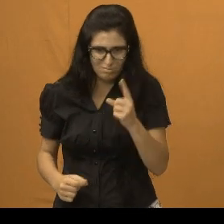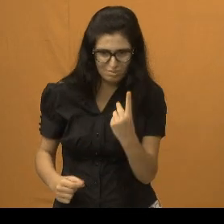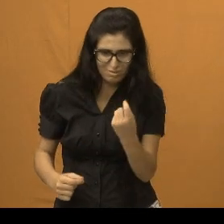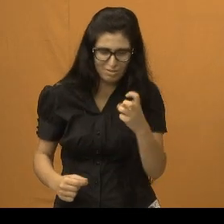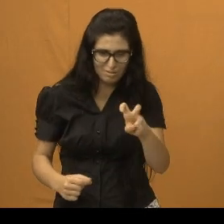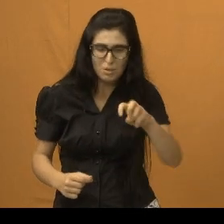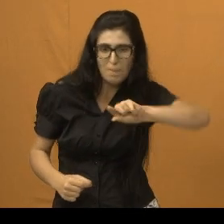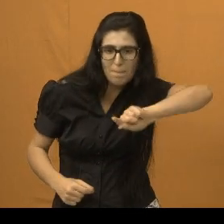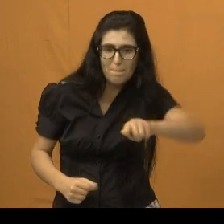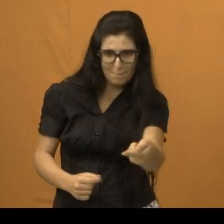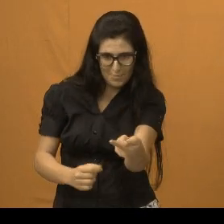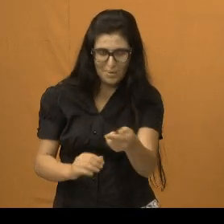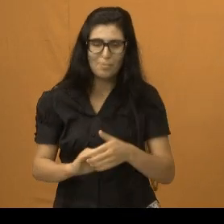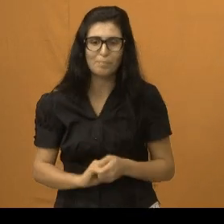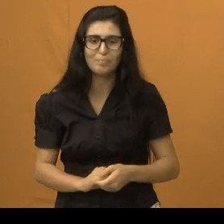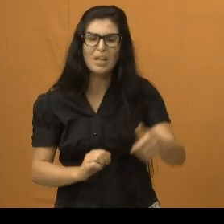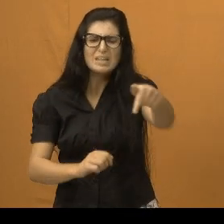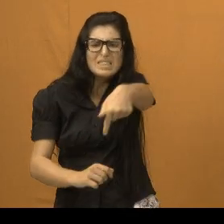786.615.000. Né? Esse